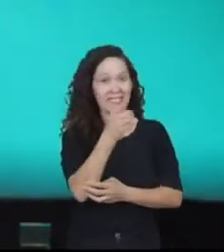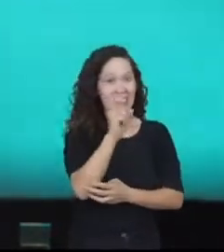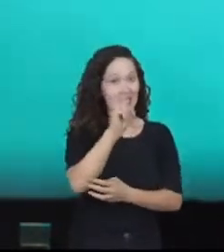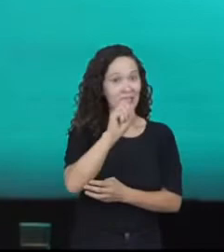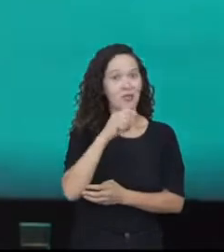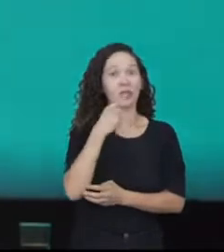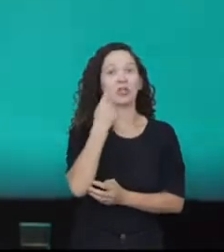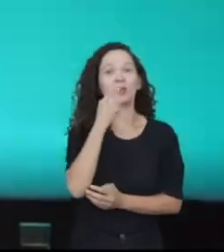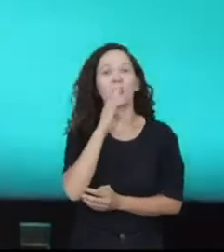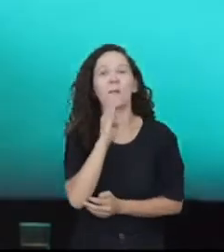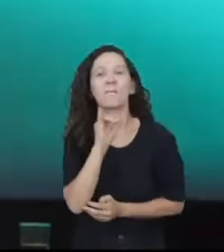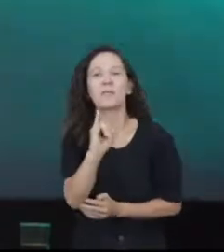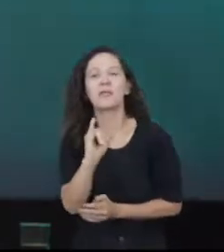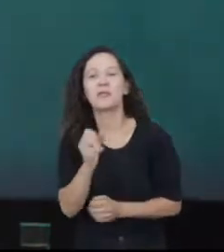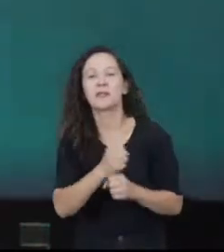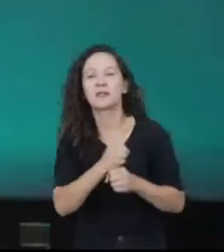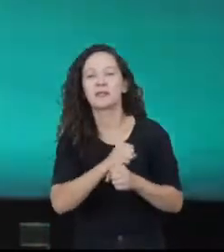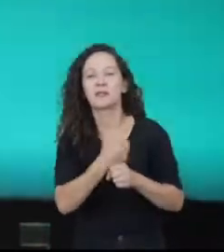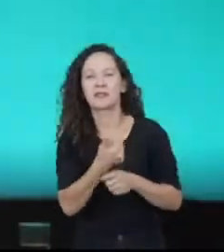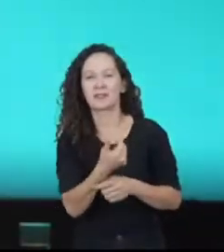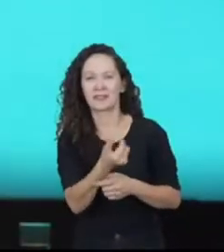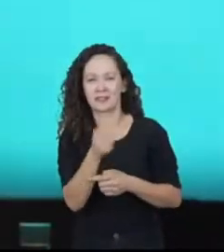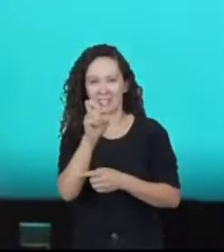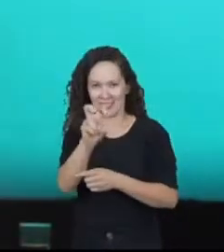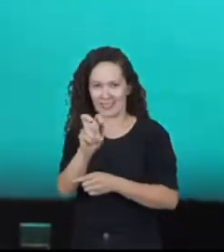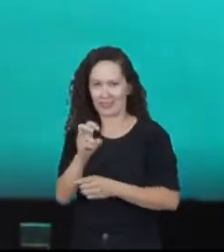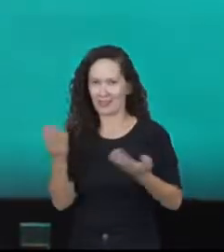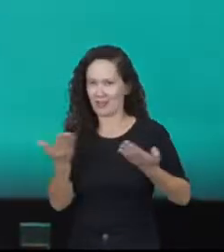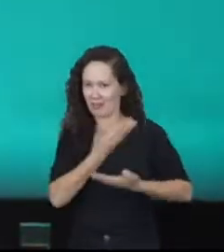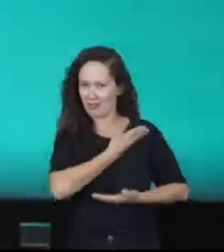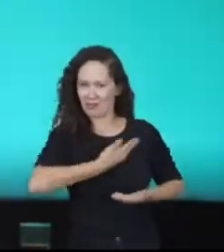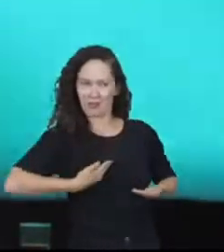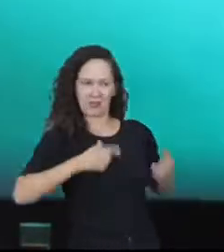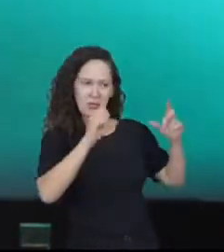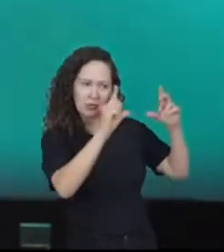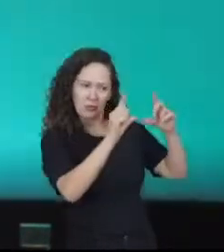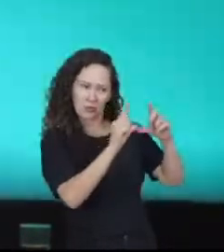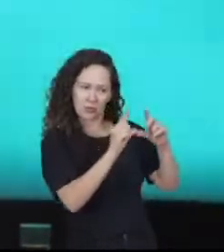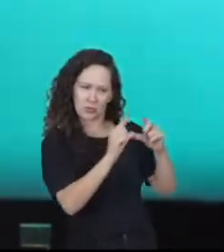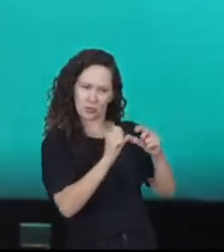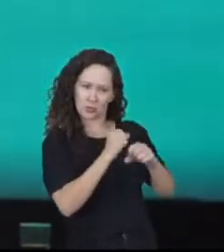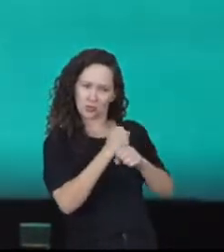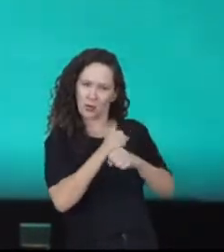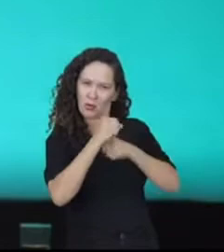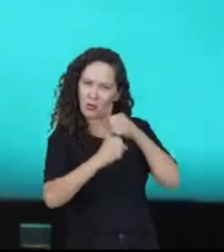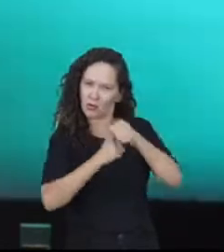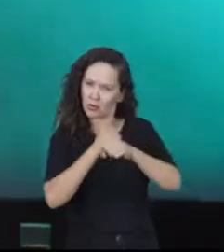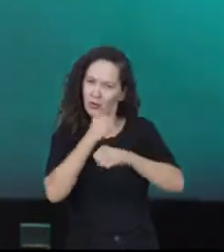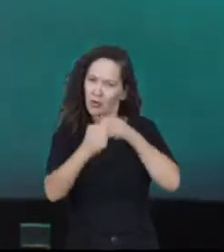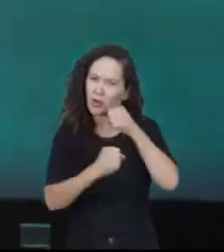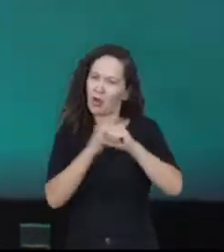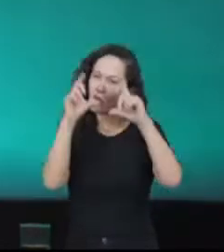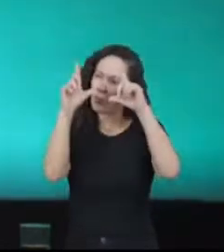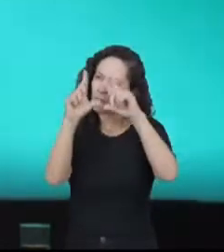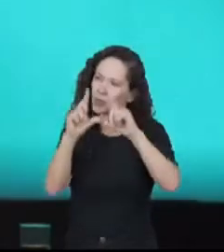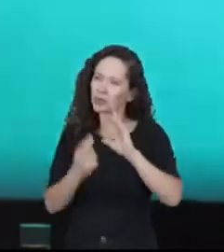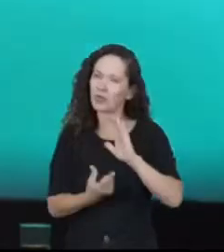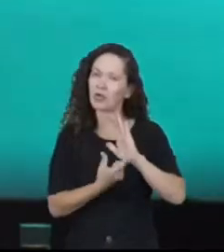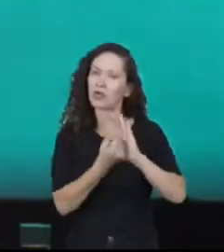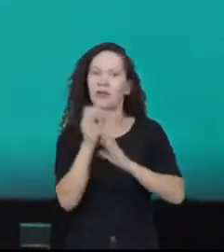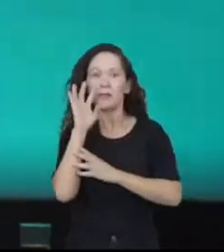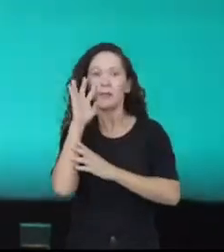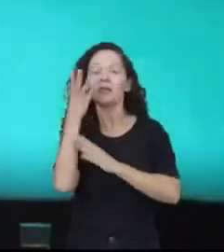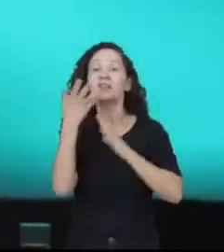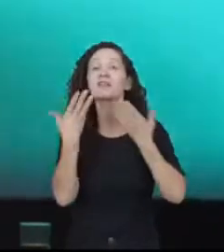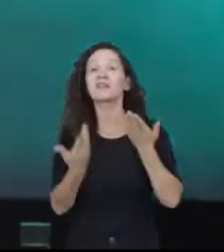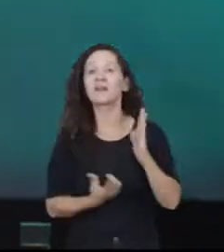2015. Mas o atual governo vem reduzindo os investimentos a cada ano. O O resultado é que o orçamento do MEC